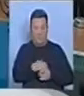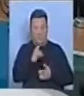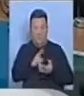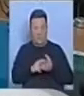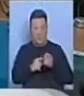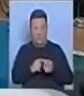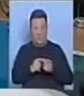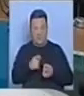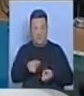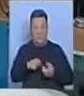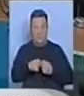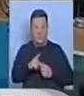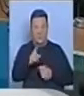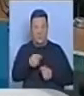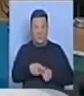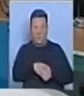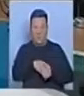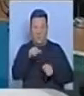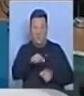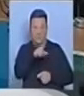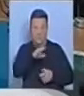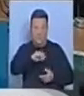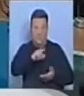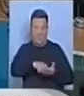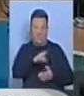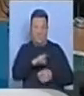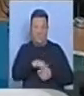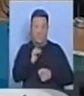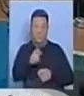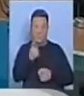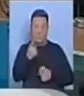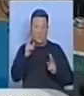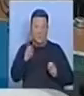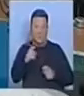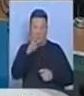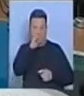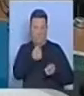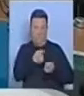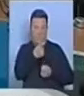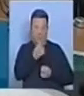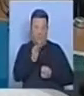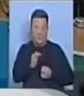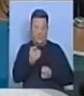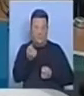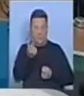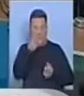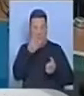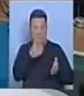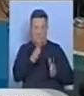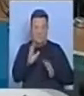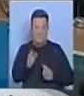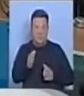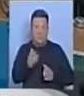efetivamente este problema não se agudize nos Estados Unidos. Por isso é uma questão governamental, é preciso ter alguma atenção,